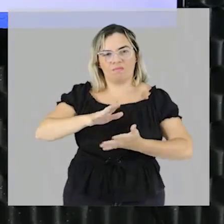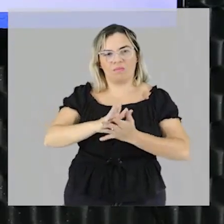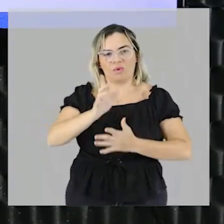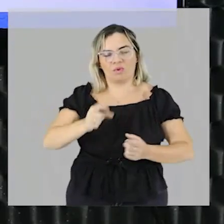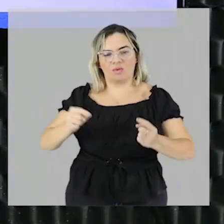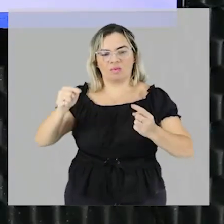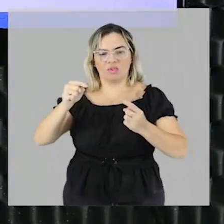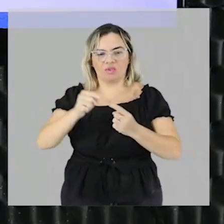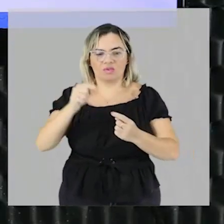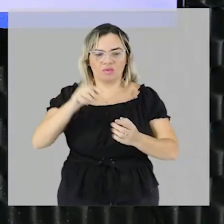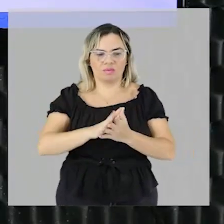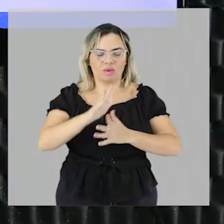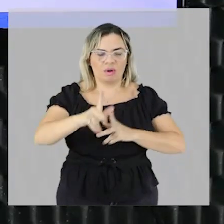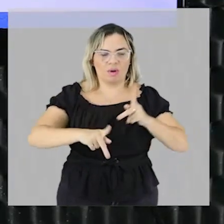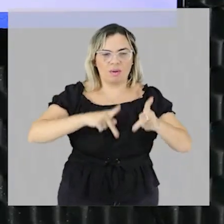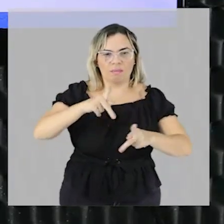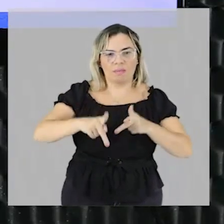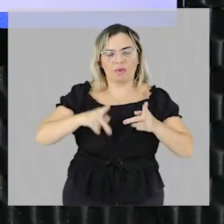caráter popular.